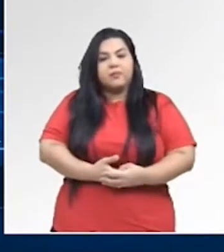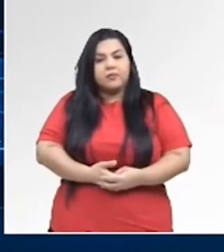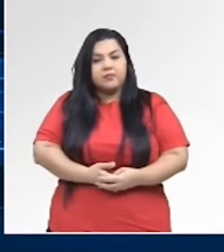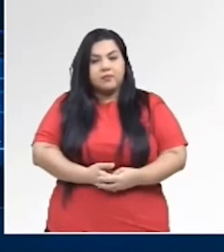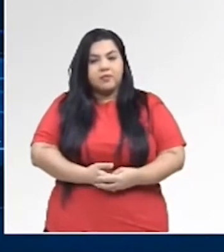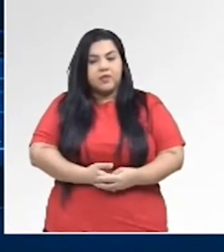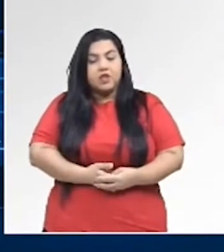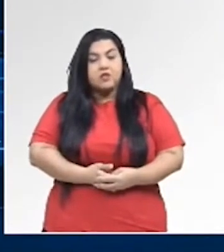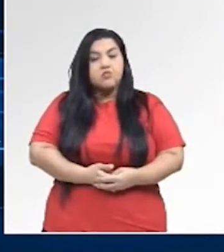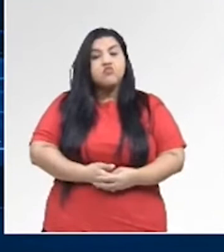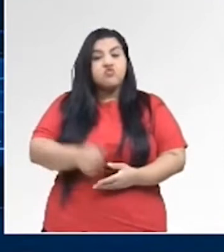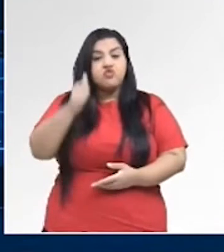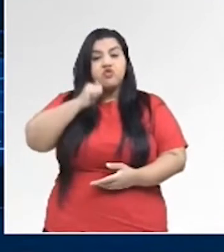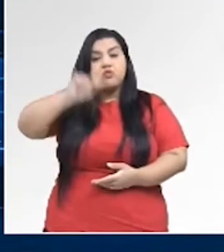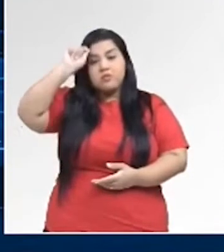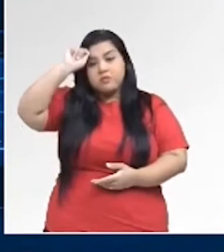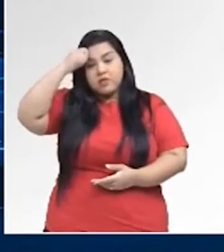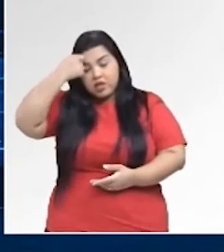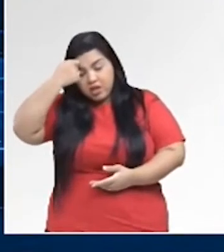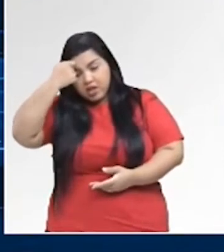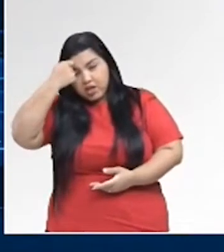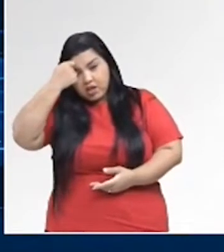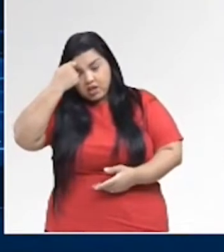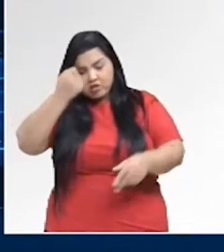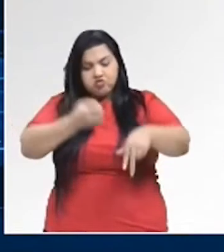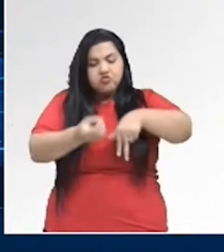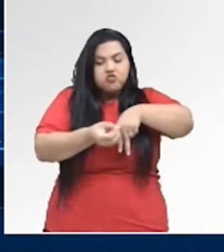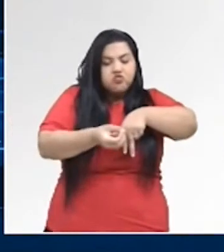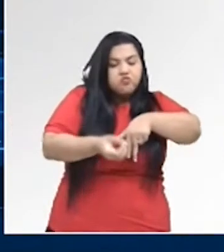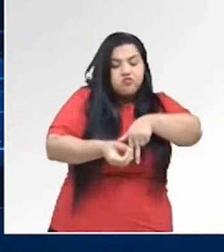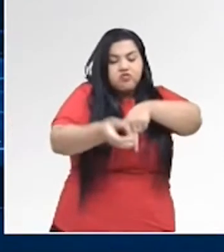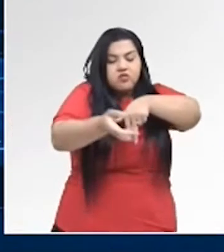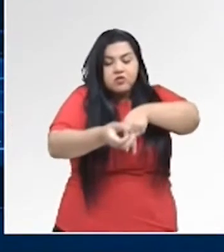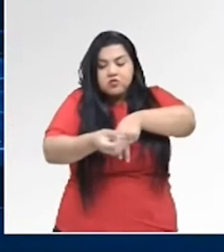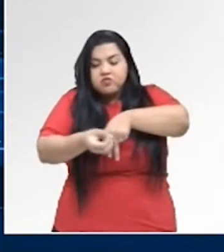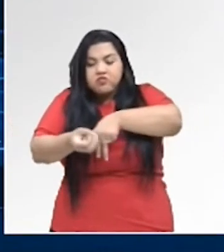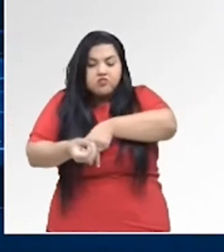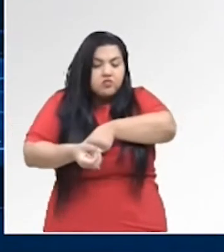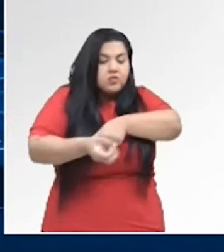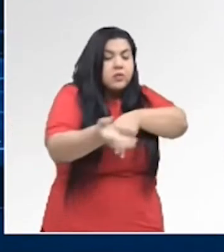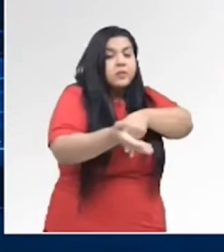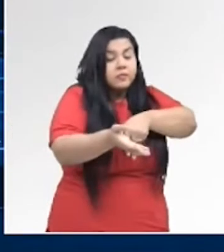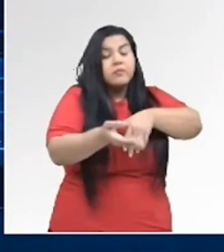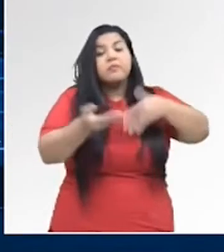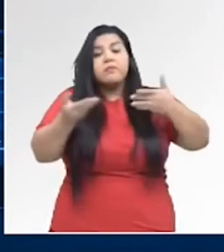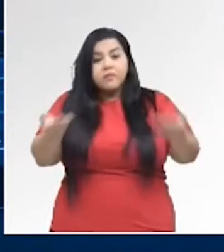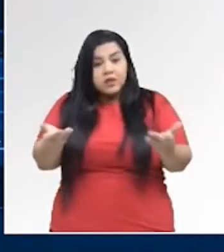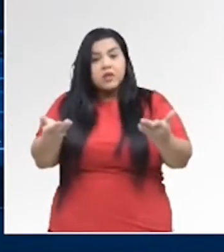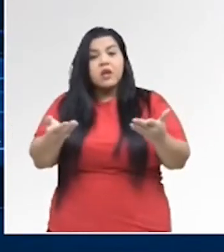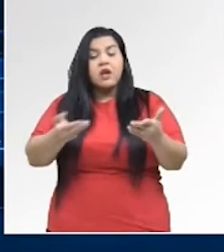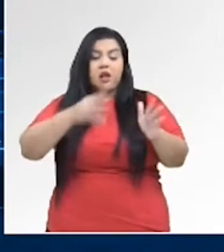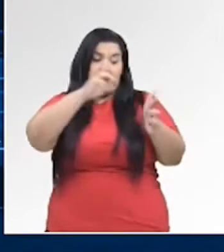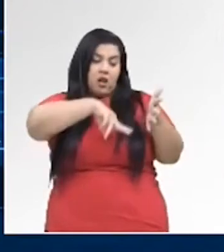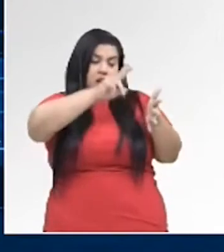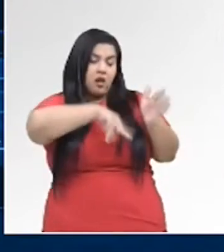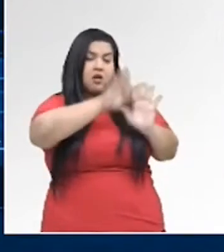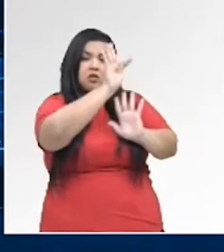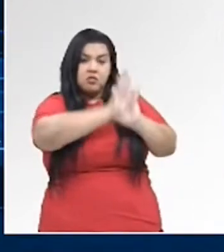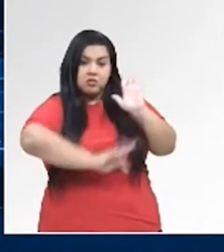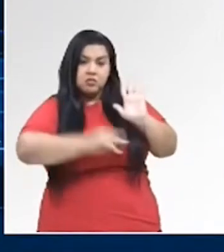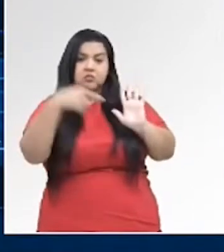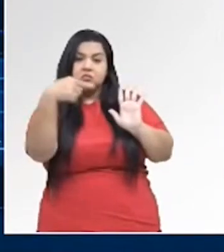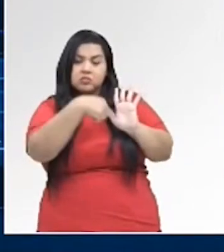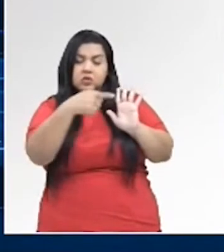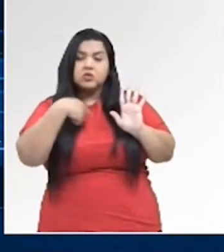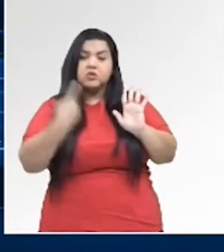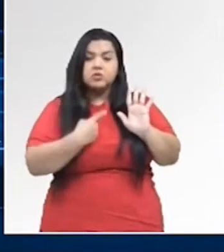da preta, né, que jogava os últimos punhados de milho para eles comerem. Então, ao lermos este trecho,